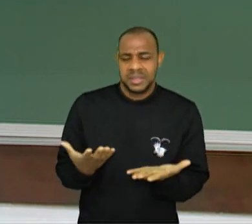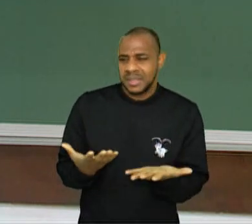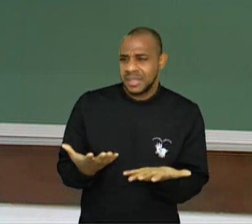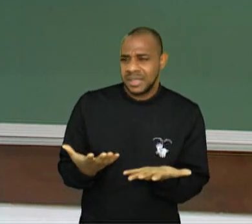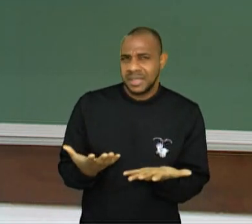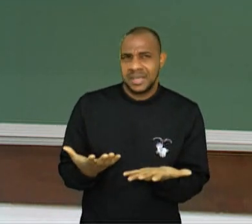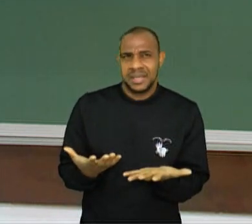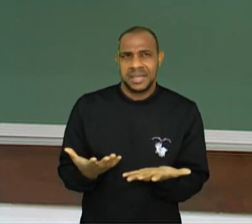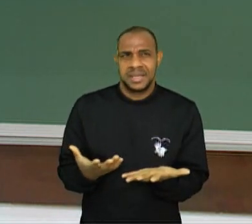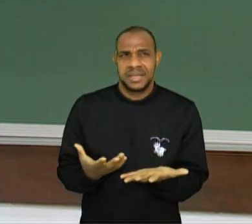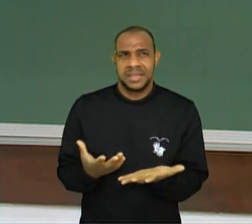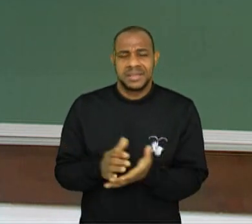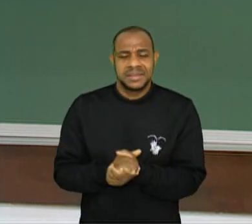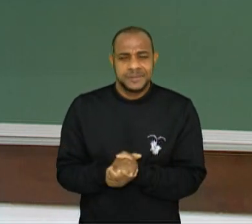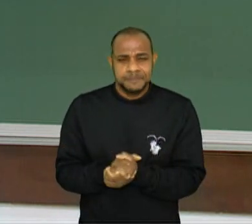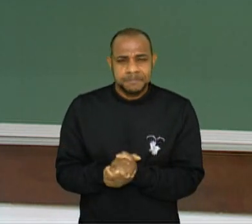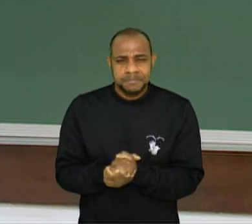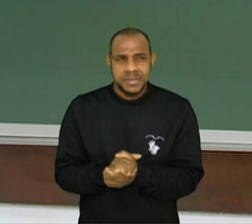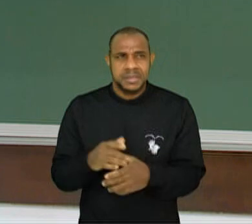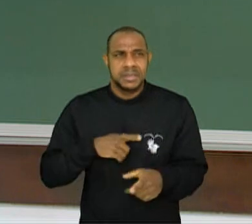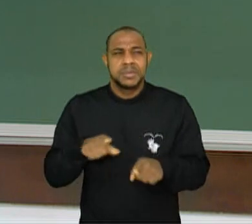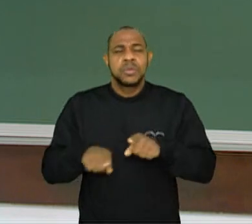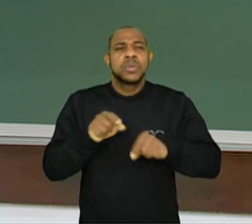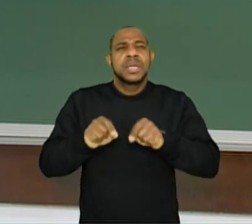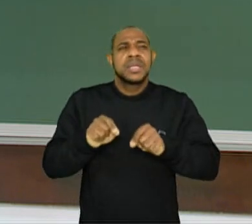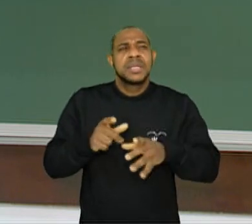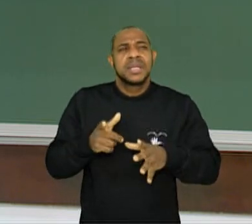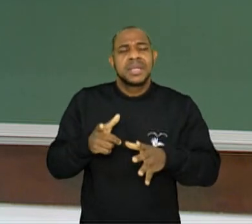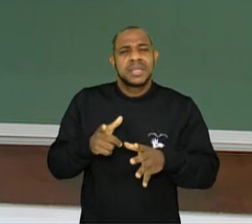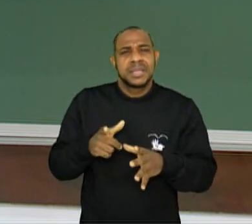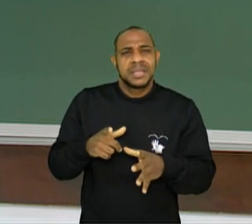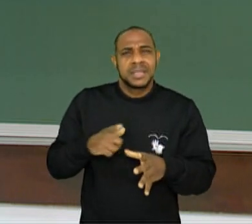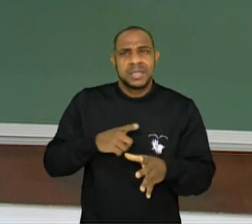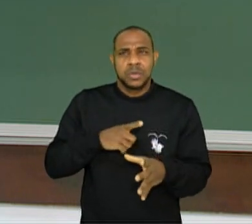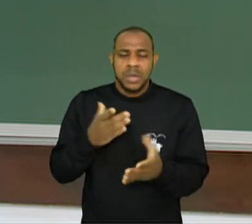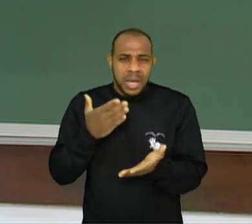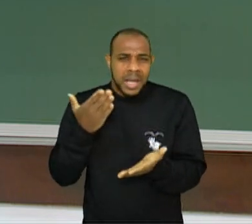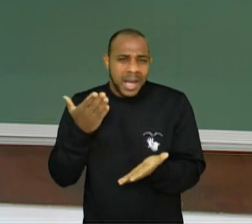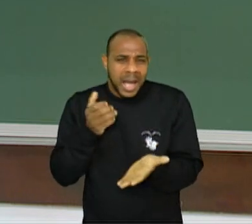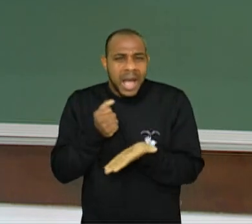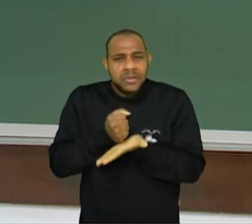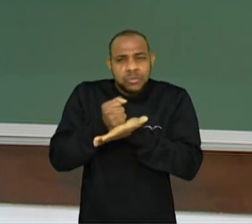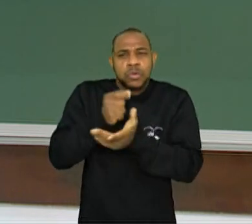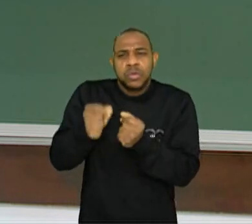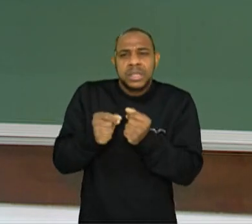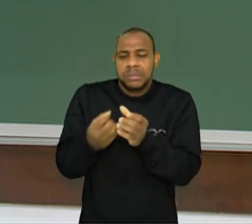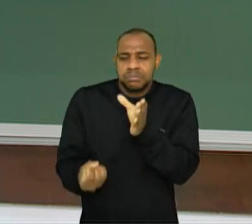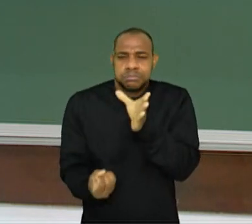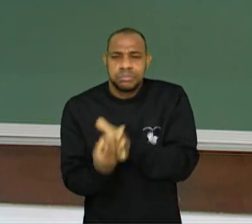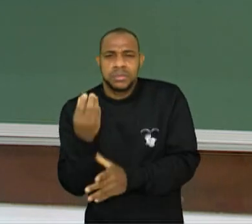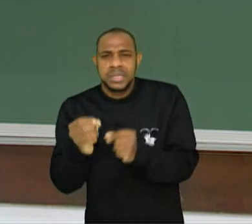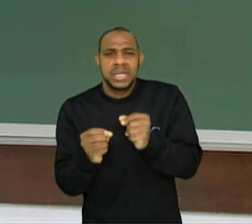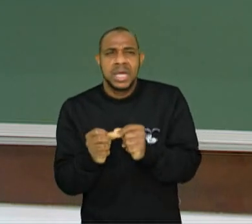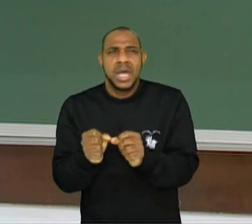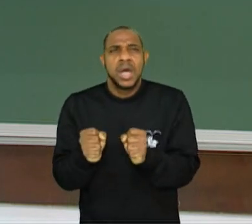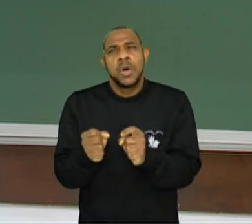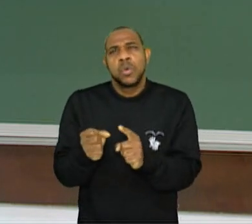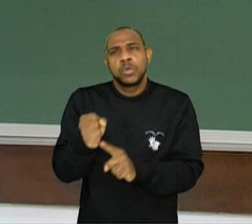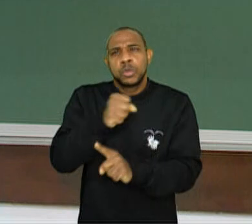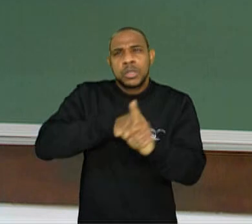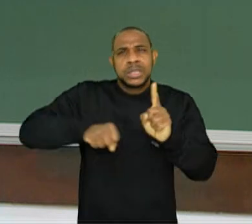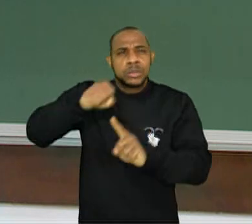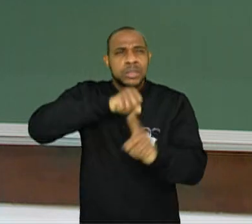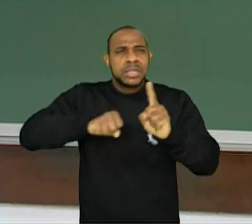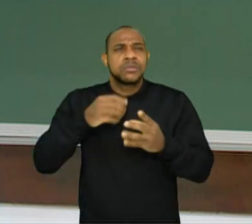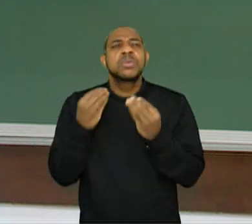de honraria brasileira, o Che Guevara, o guerrilheiro que ajudou a implantar o regime socialista em Cuba. Muito bem,